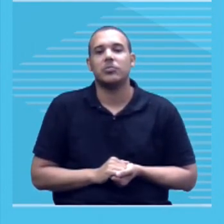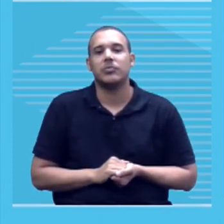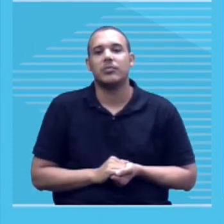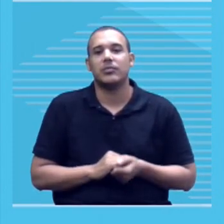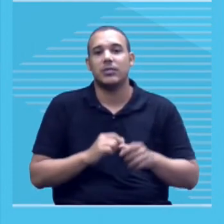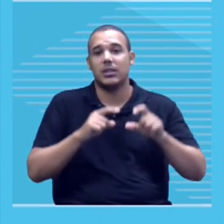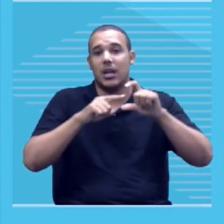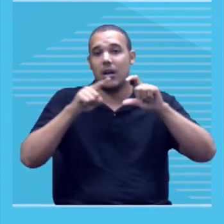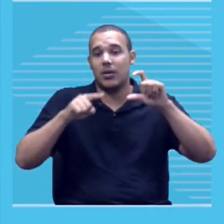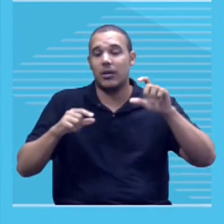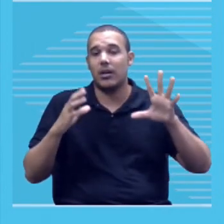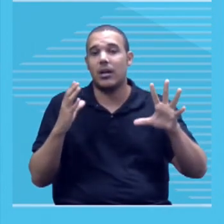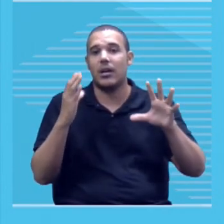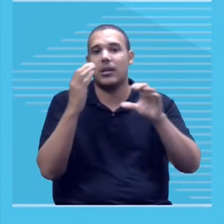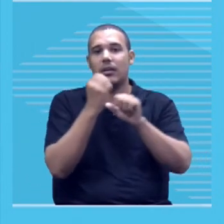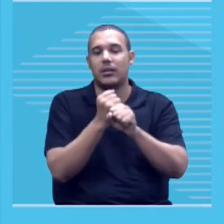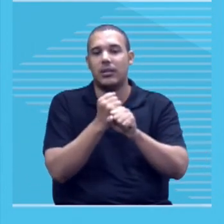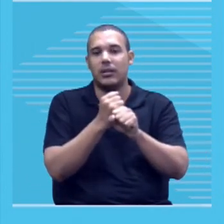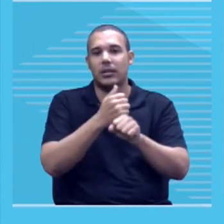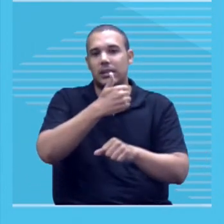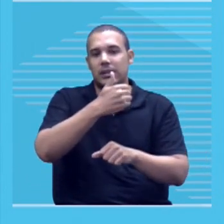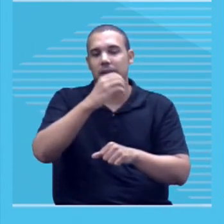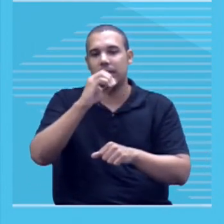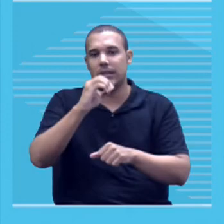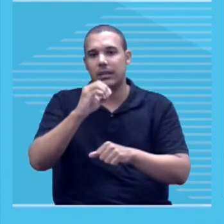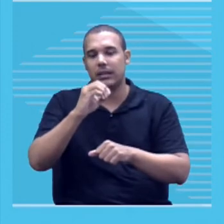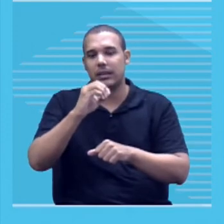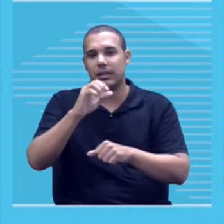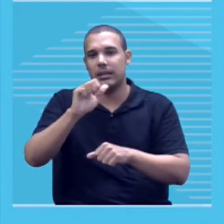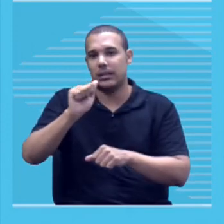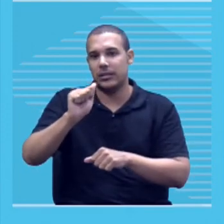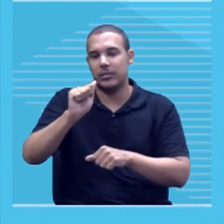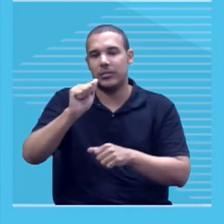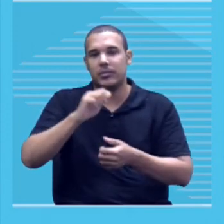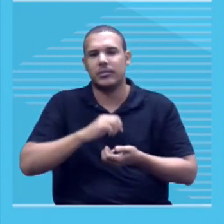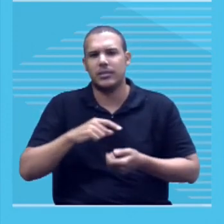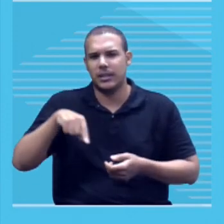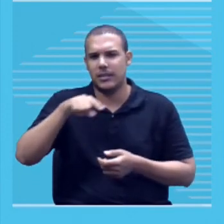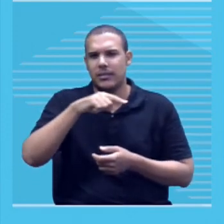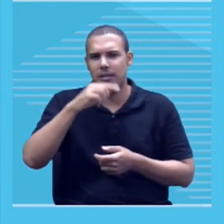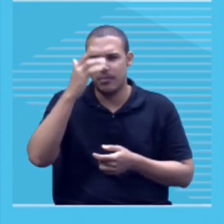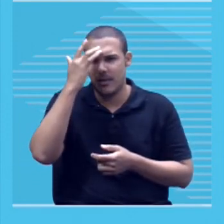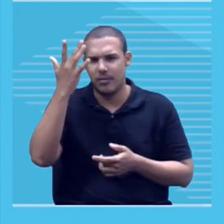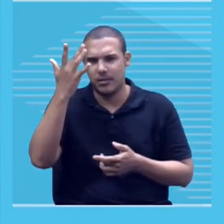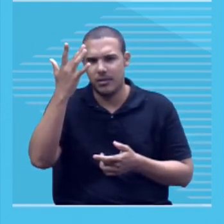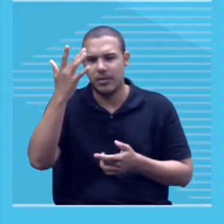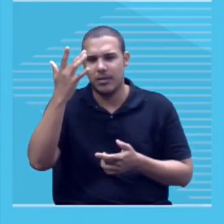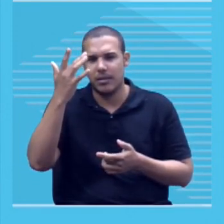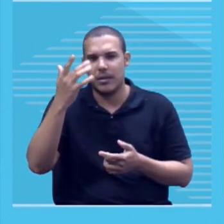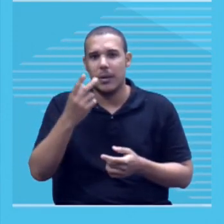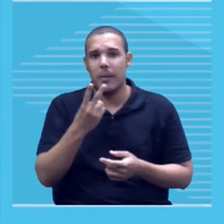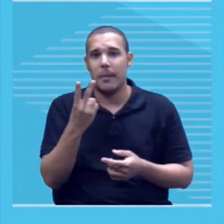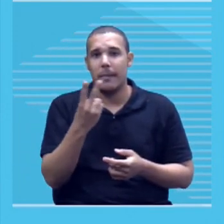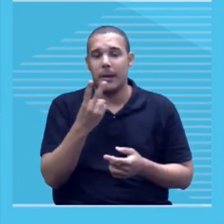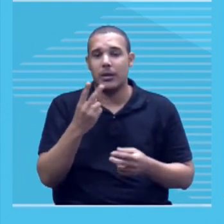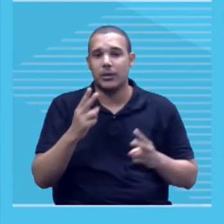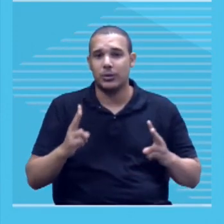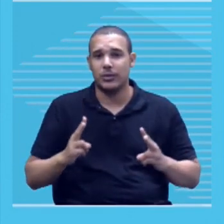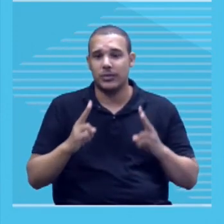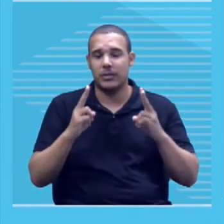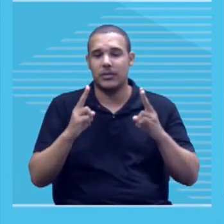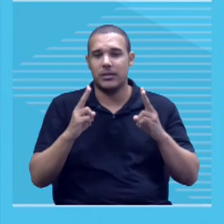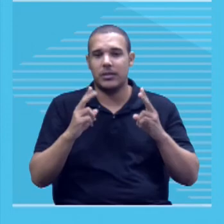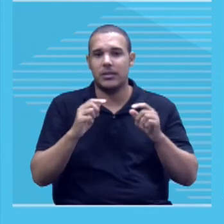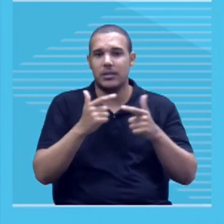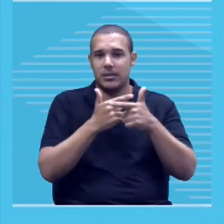daria um total de 10 amperes. Aí, ó, viu como é fácil? É só pegar os dois valores que a questão já deu